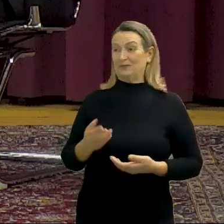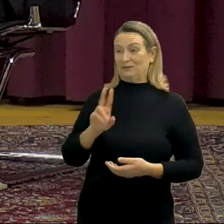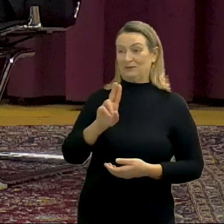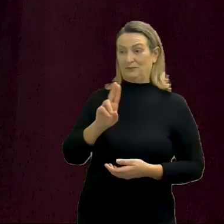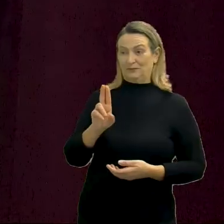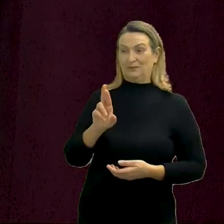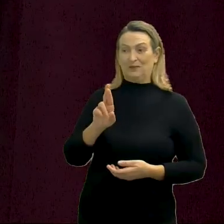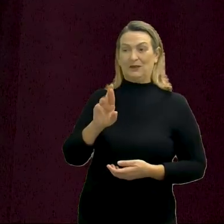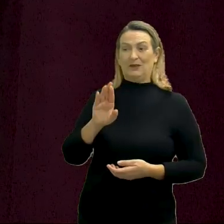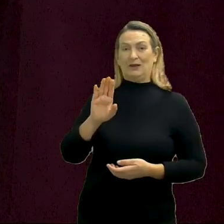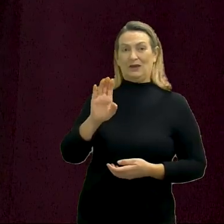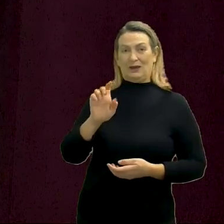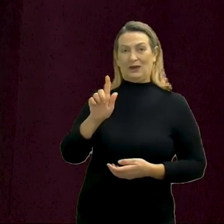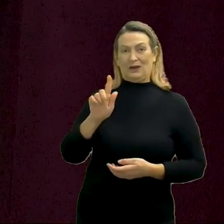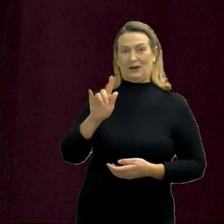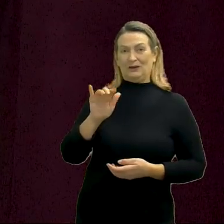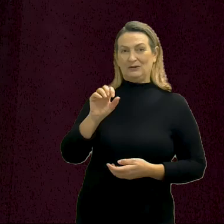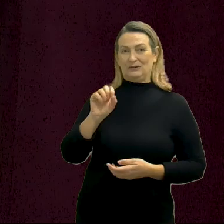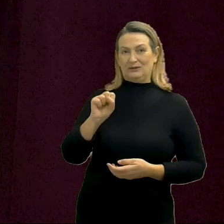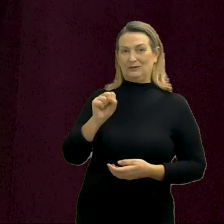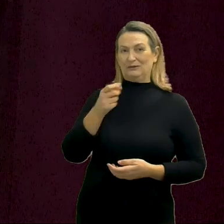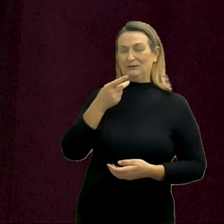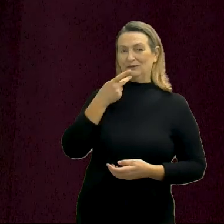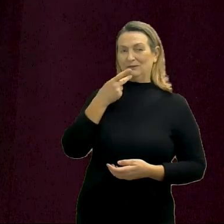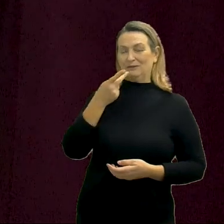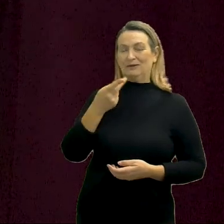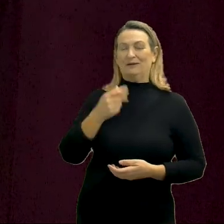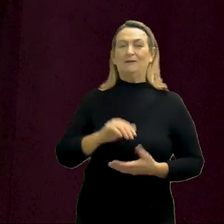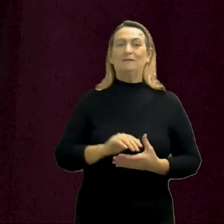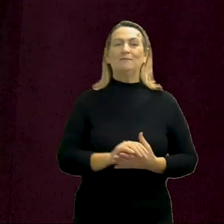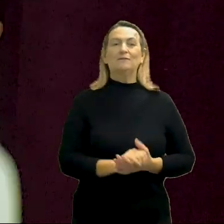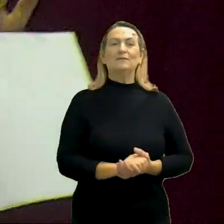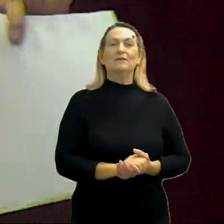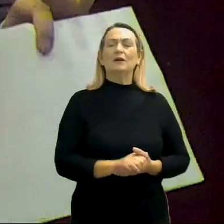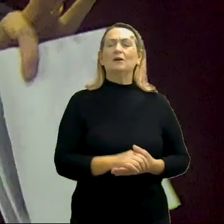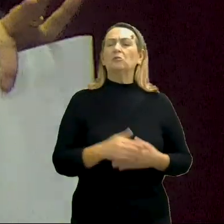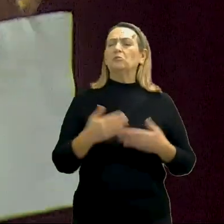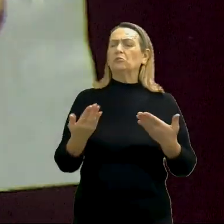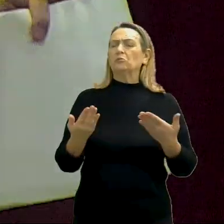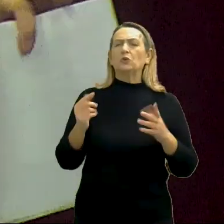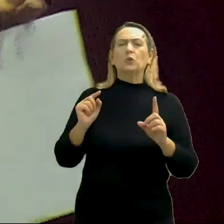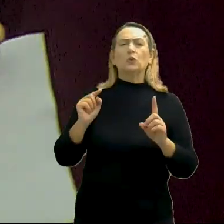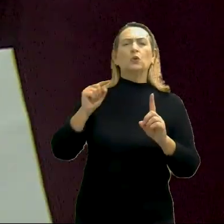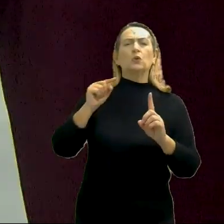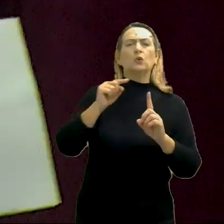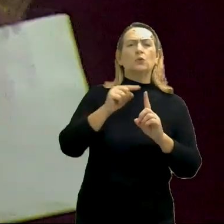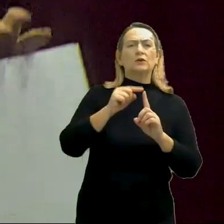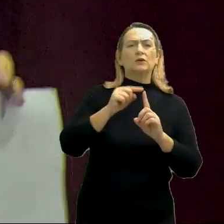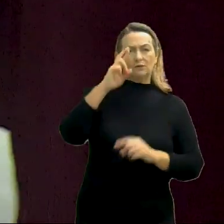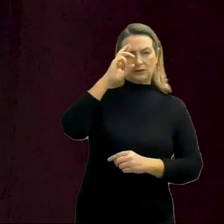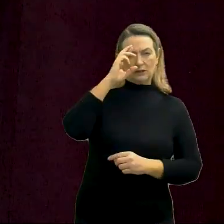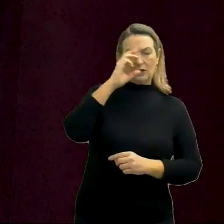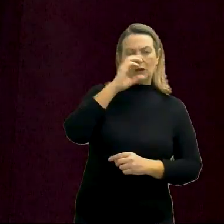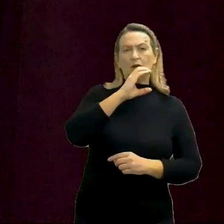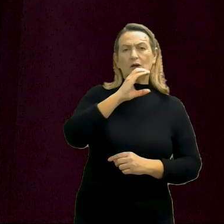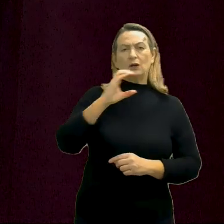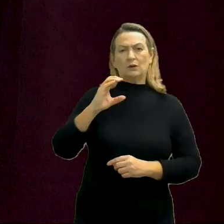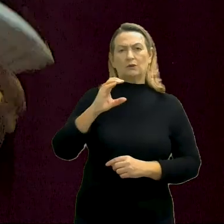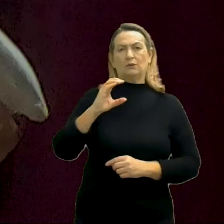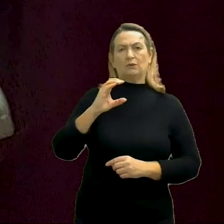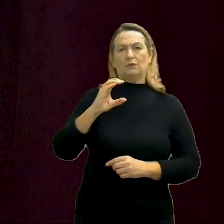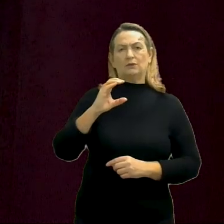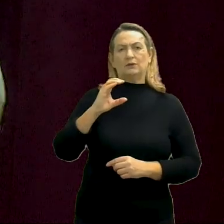rges eh qual a a função da Coordenadoria da promotoria eleitoral